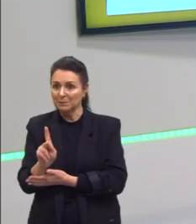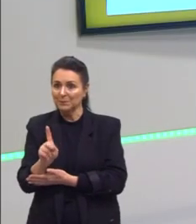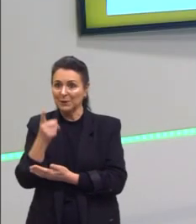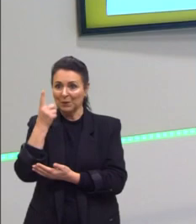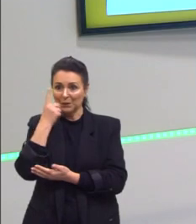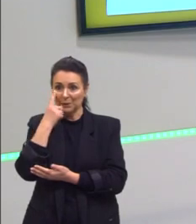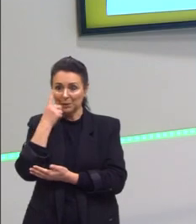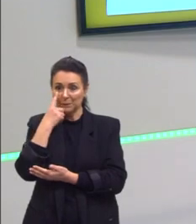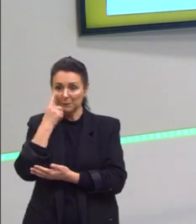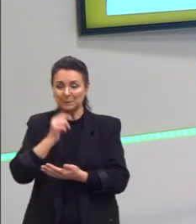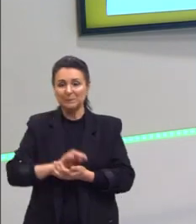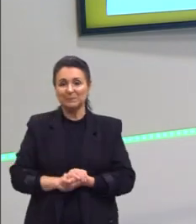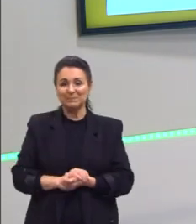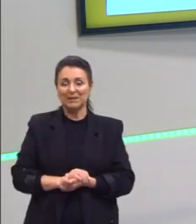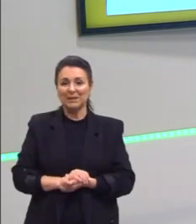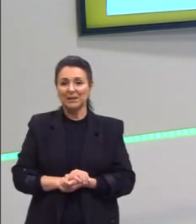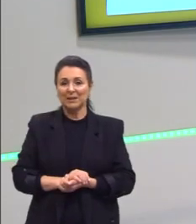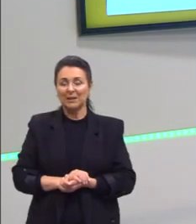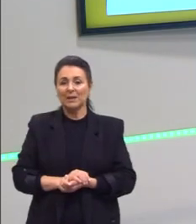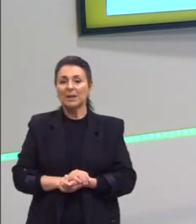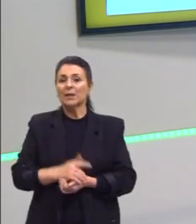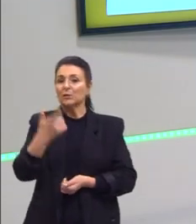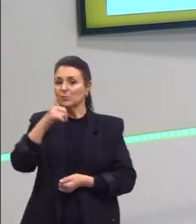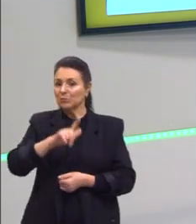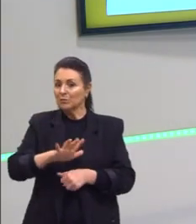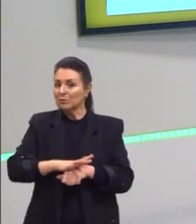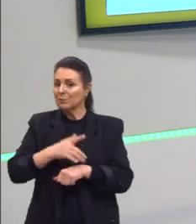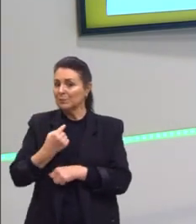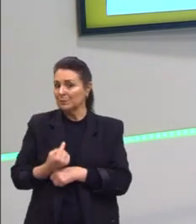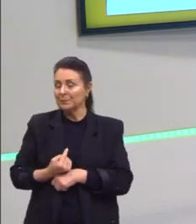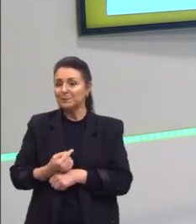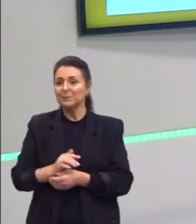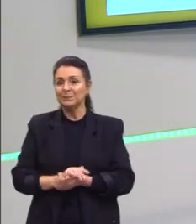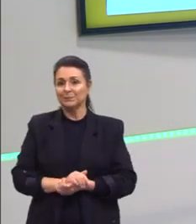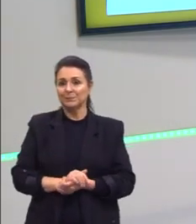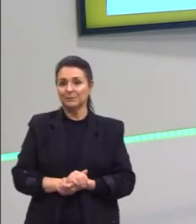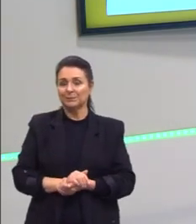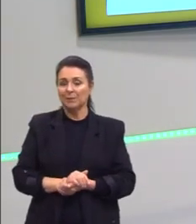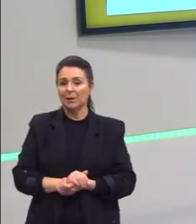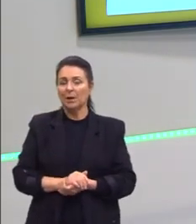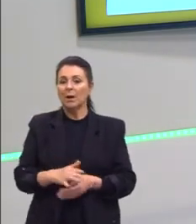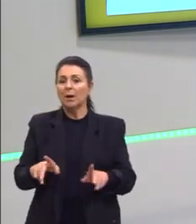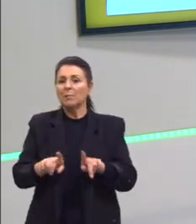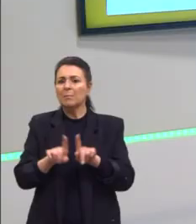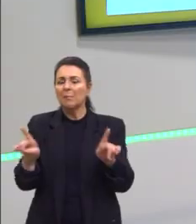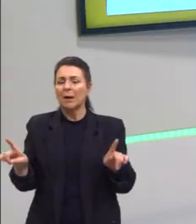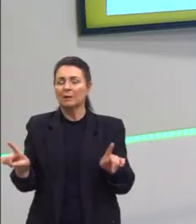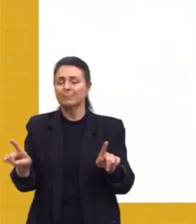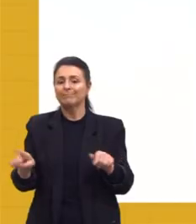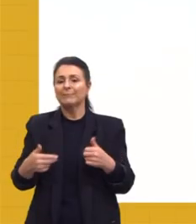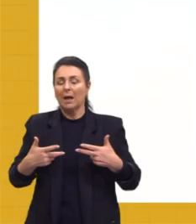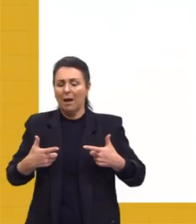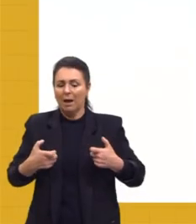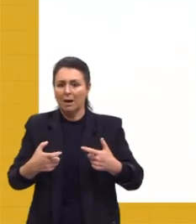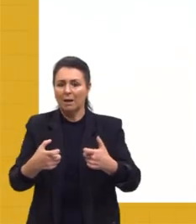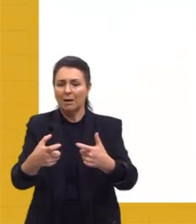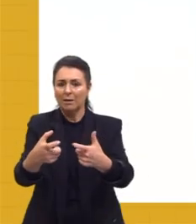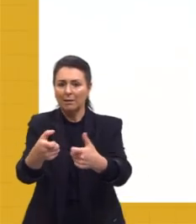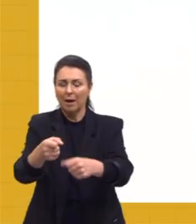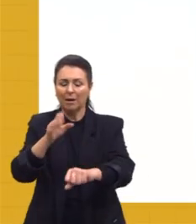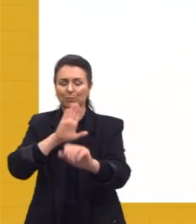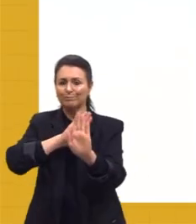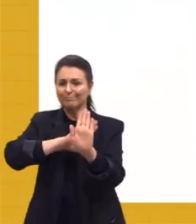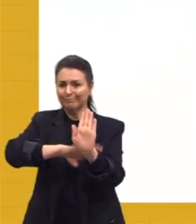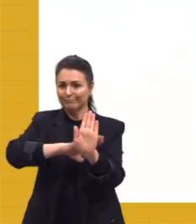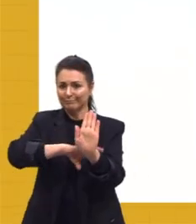bonito ali a gente apareceu tá vamos mais uma aqui só que assim a Guerra Fria ela recebe esse